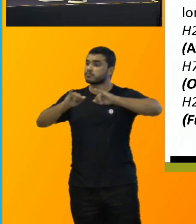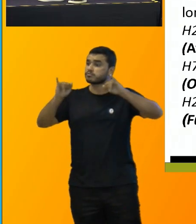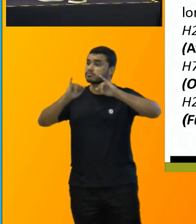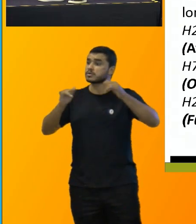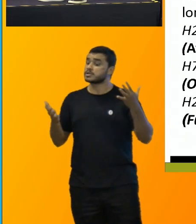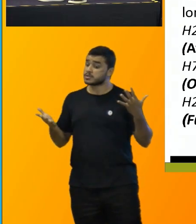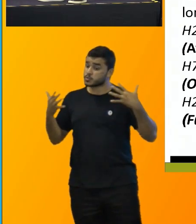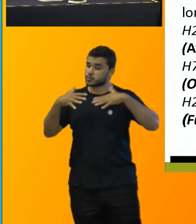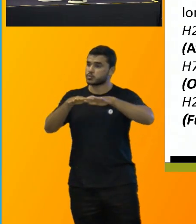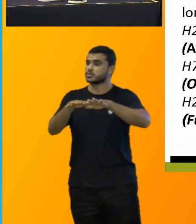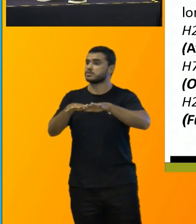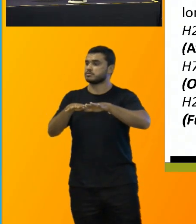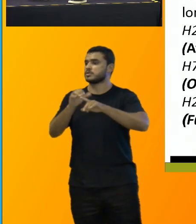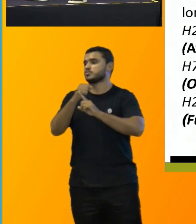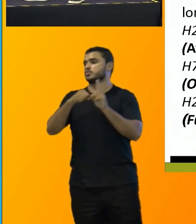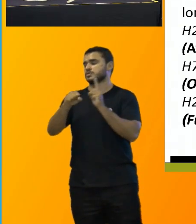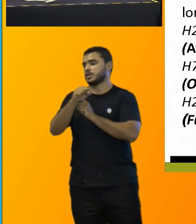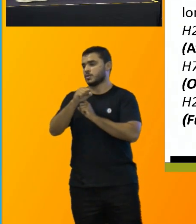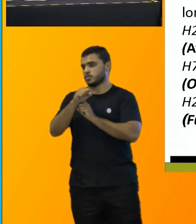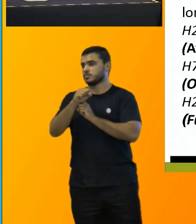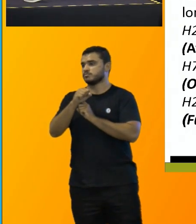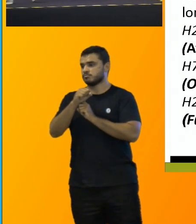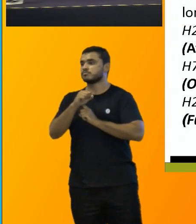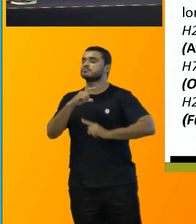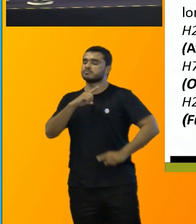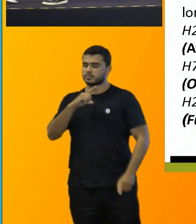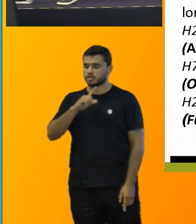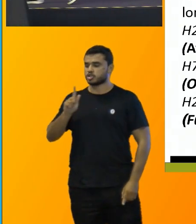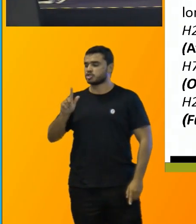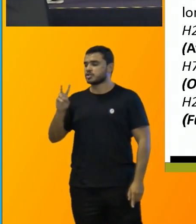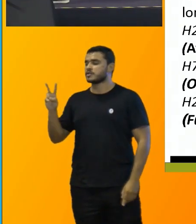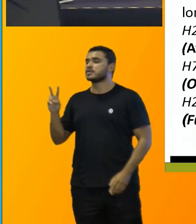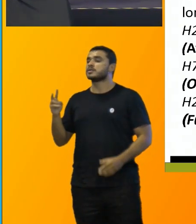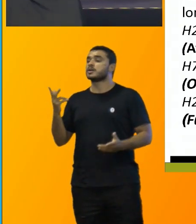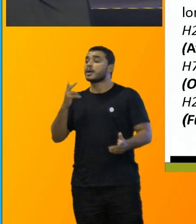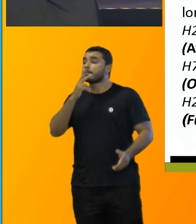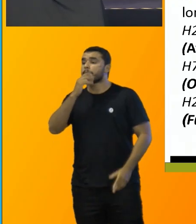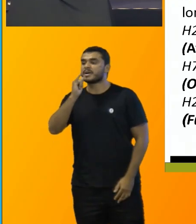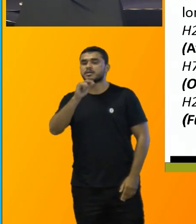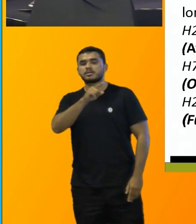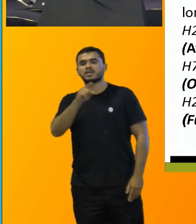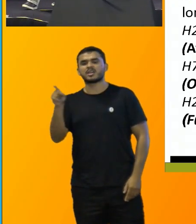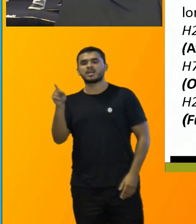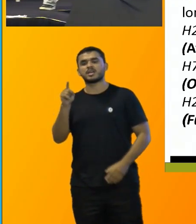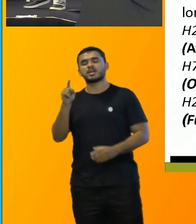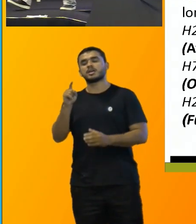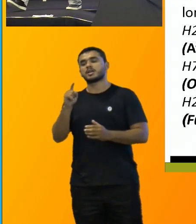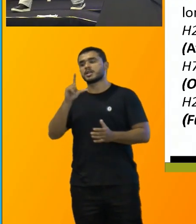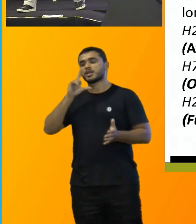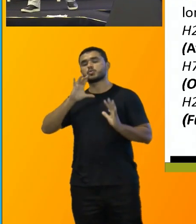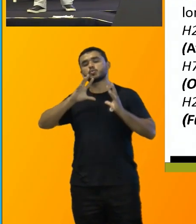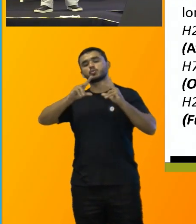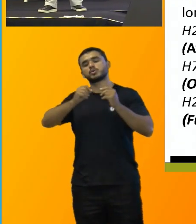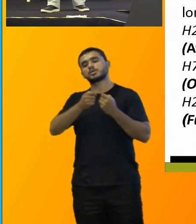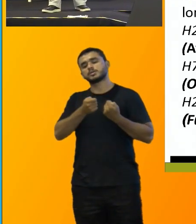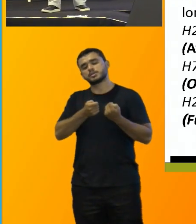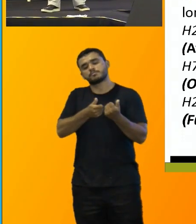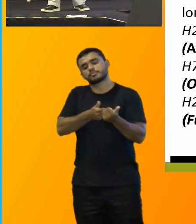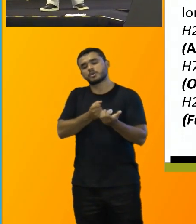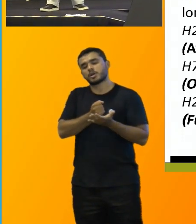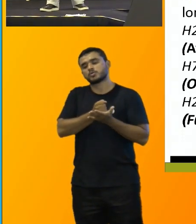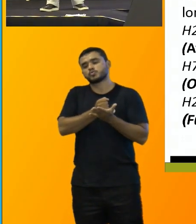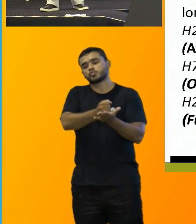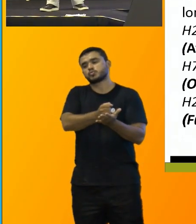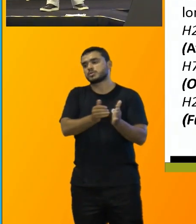inclusão social. Vargas ainda hoje é lembrado como o pai dos pobres, porque dele